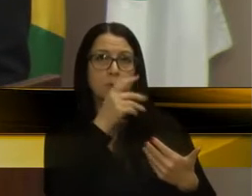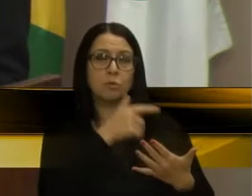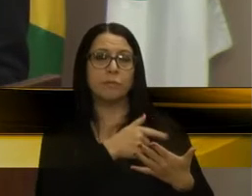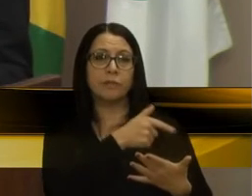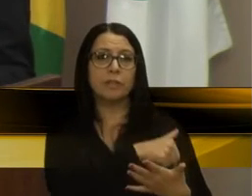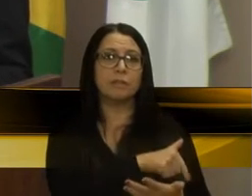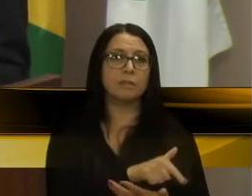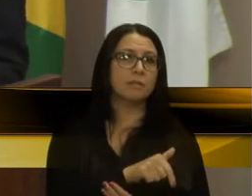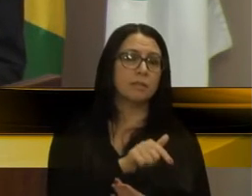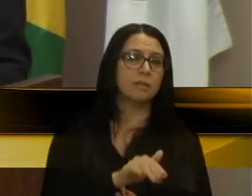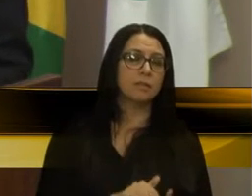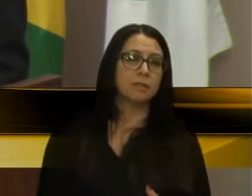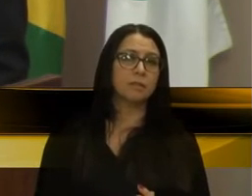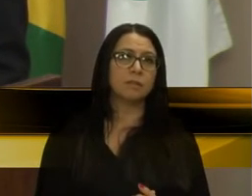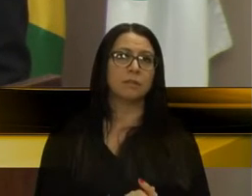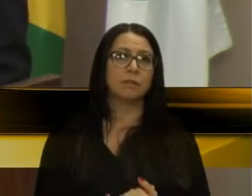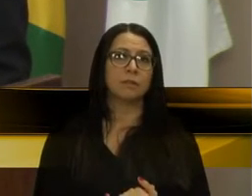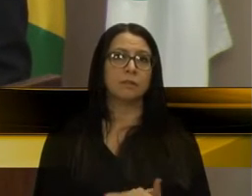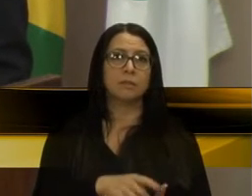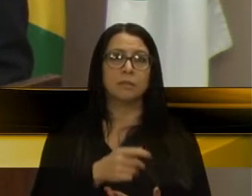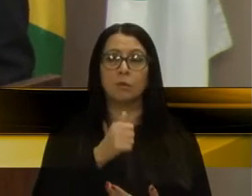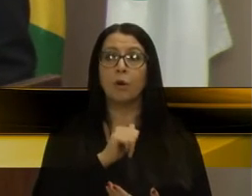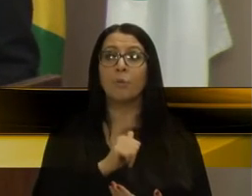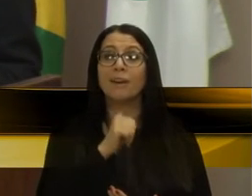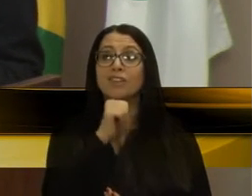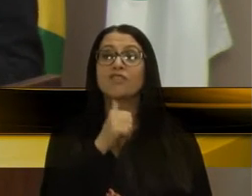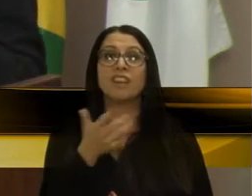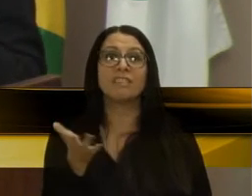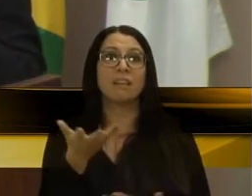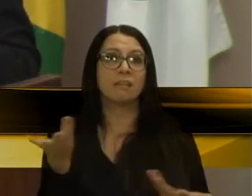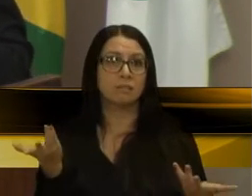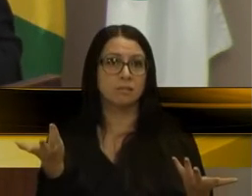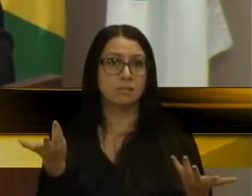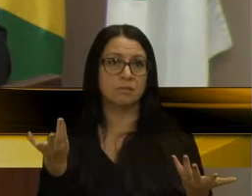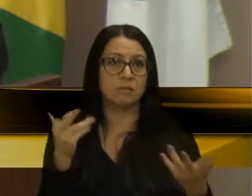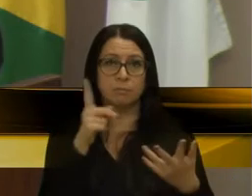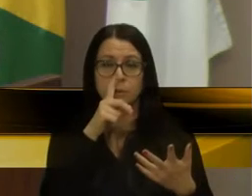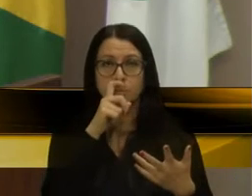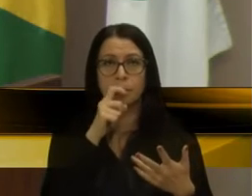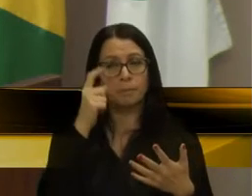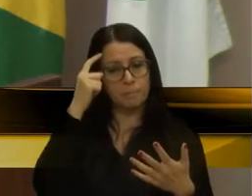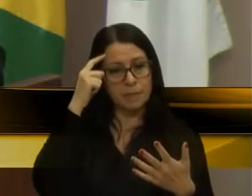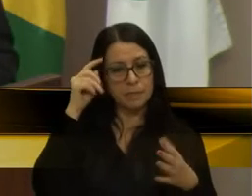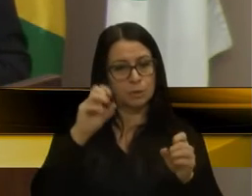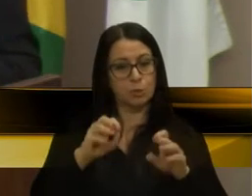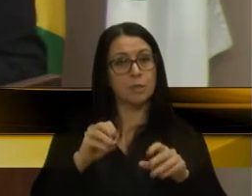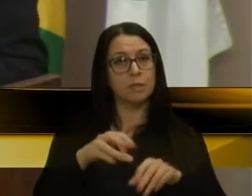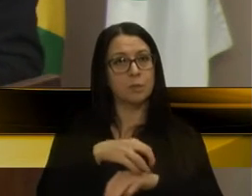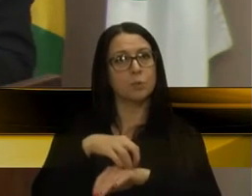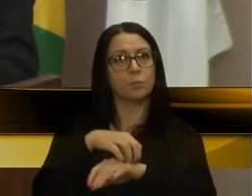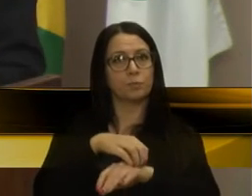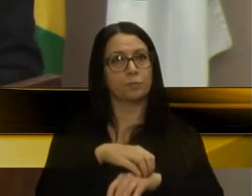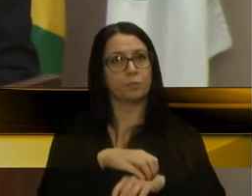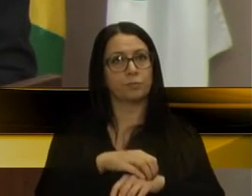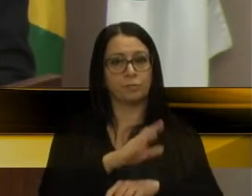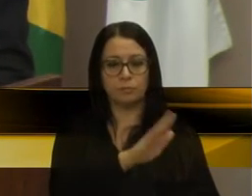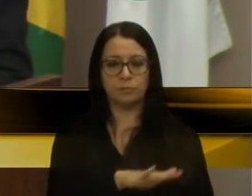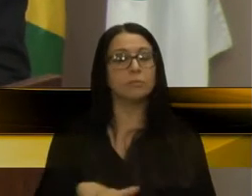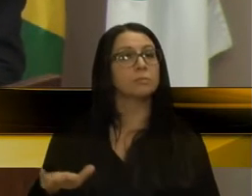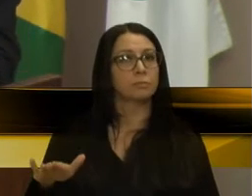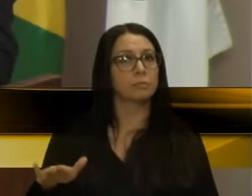dizer, a gente dá uma advertência para os pais. Quer dizer, eu sempre pensei o seguinte, educação de trânsito é para